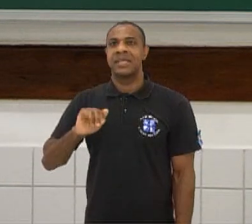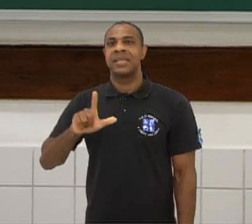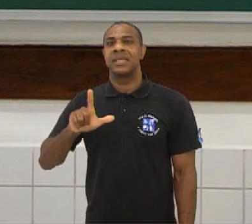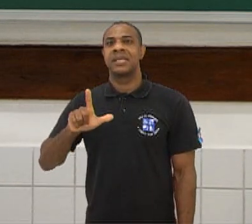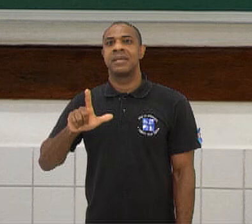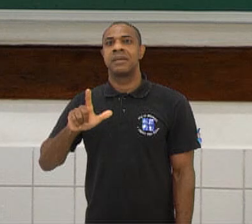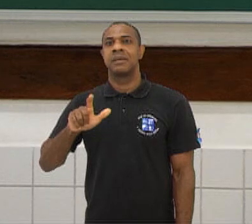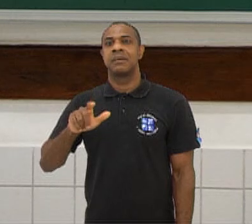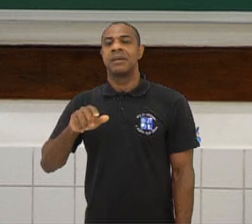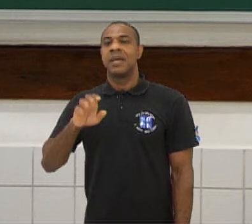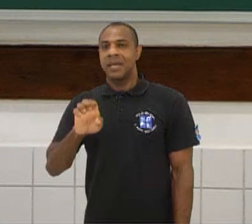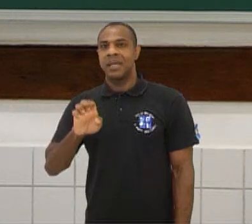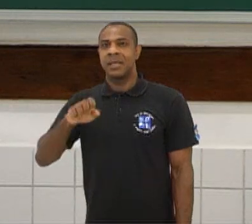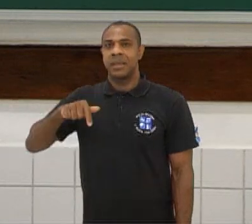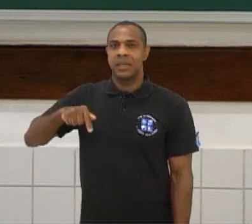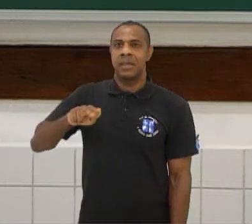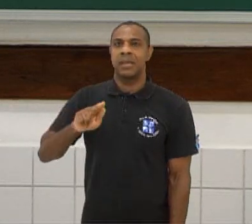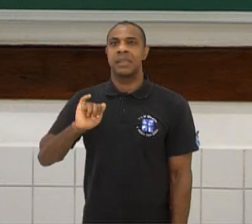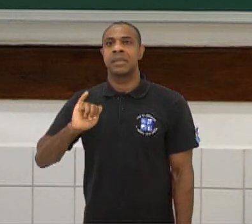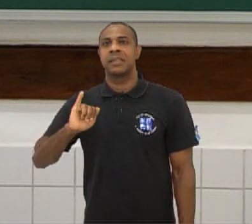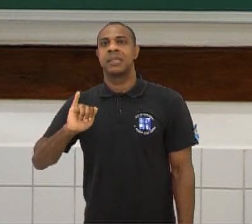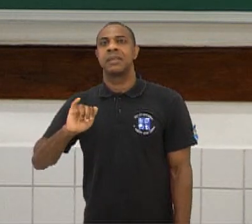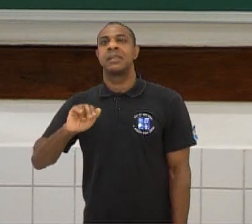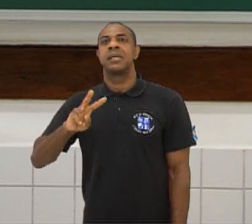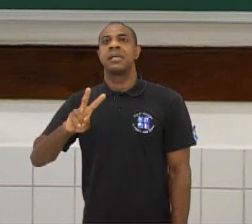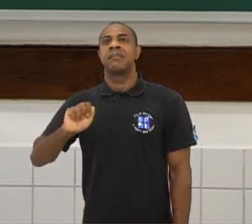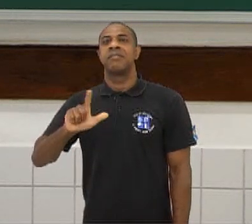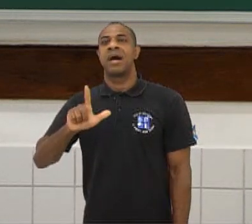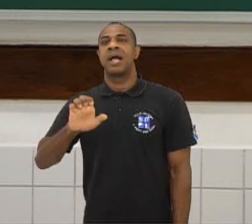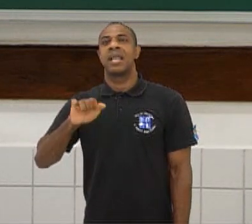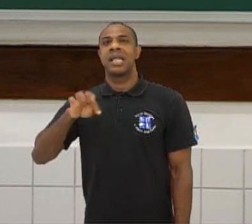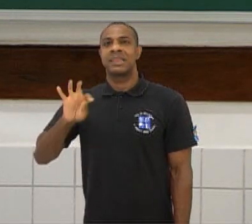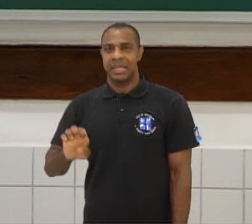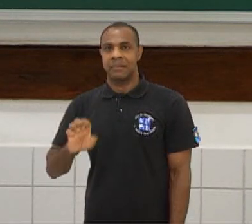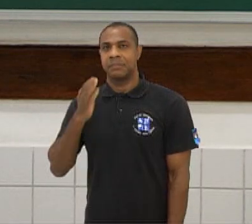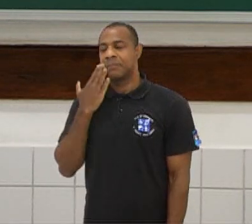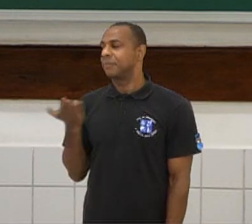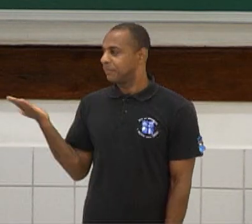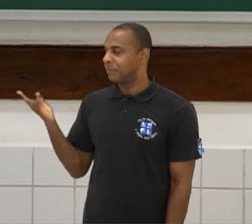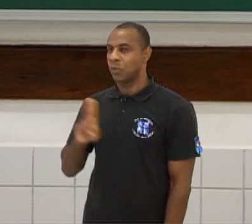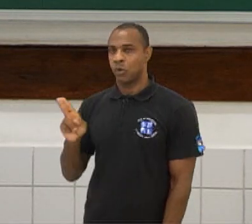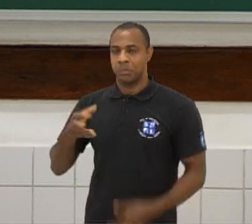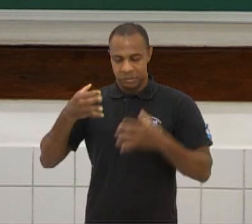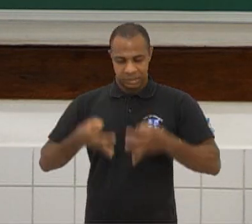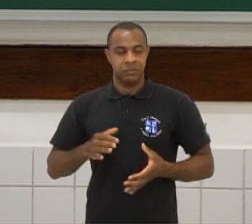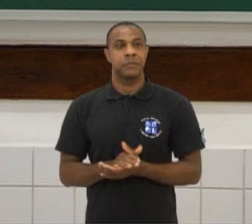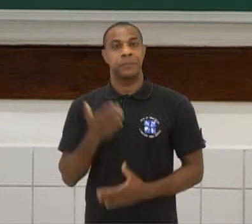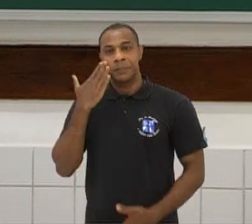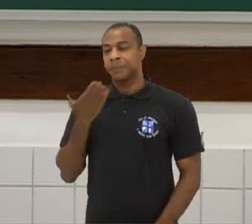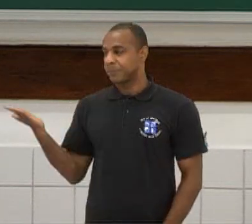possível. Qual que é a mais simples possível? X igual a um número. Ok, gente? Beleza? Vamos